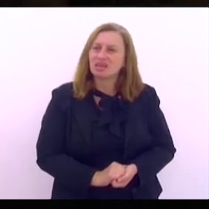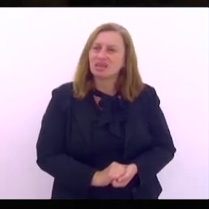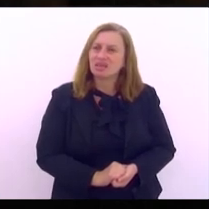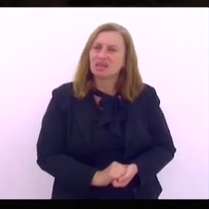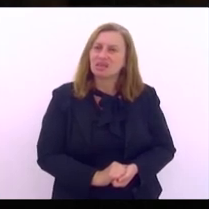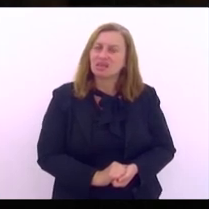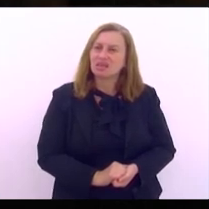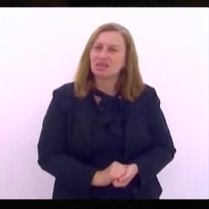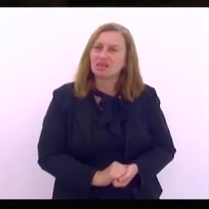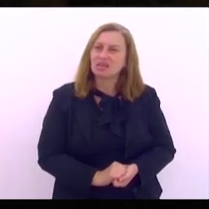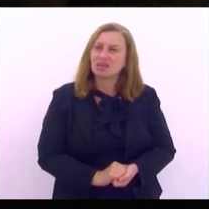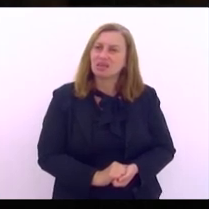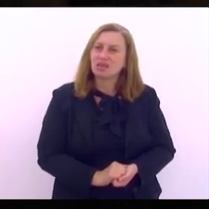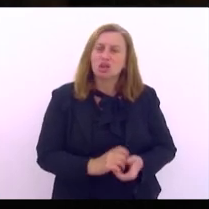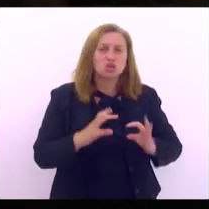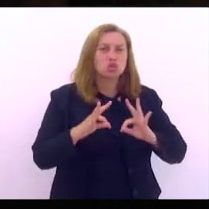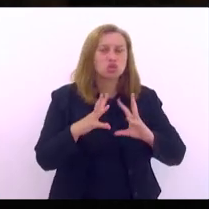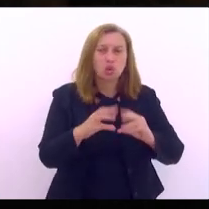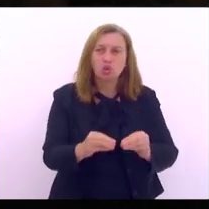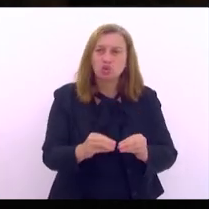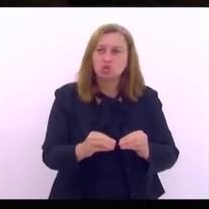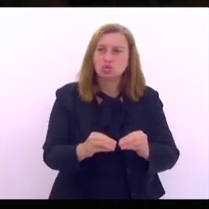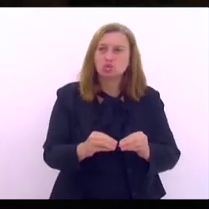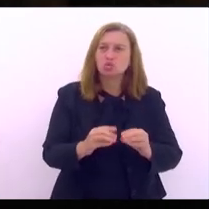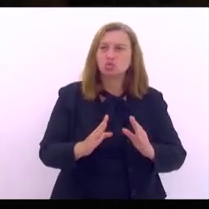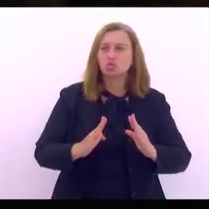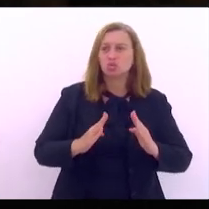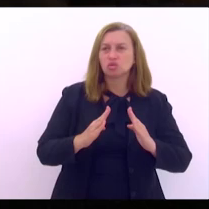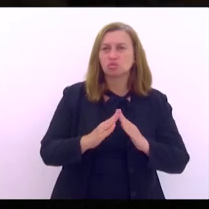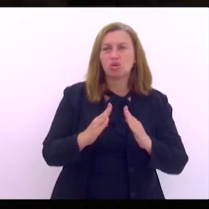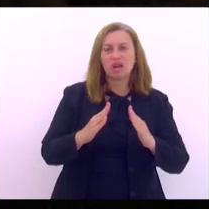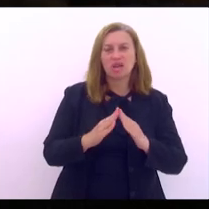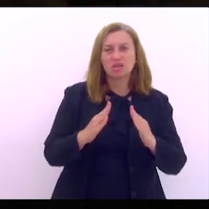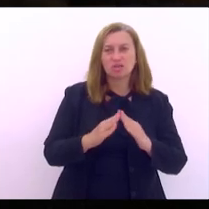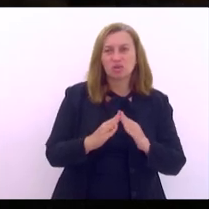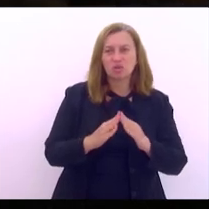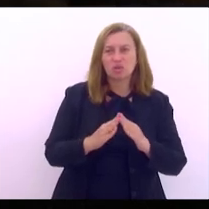agrilhoados todos os moradores da faixa de Gaza.